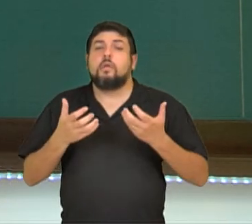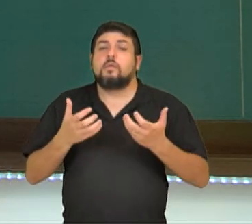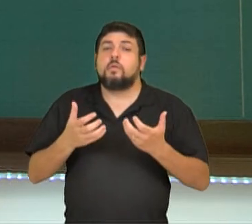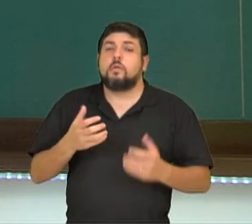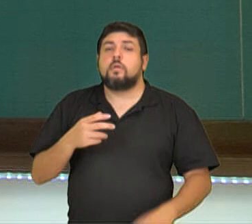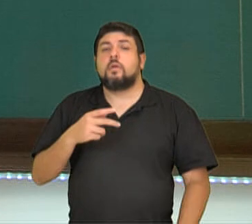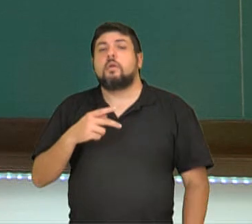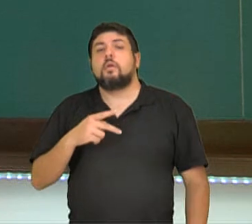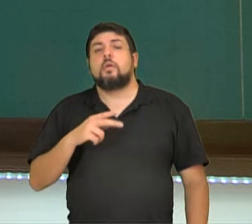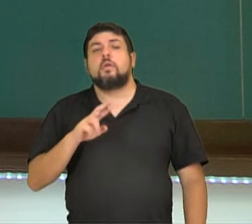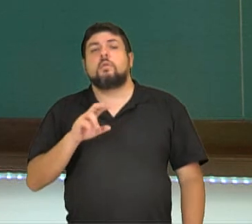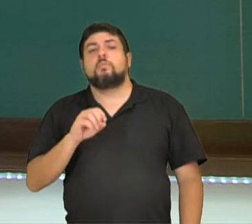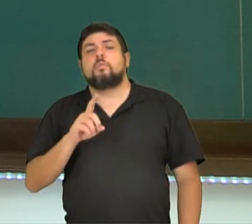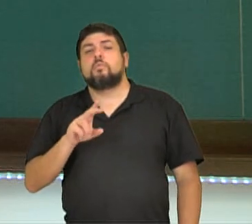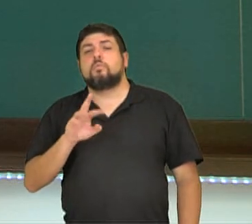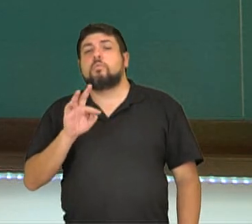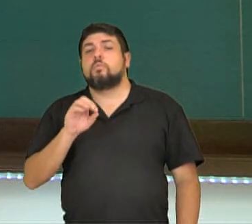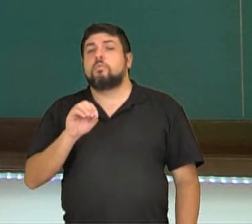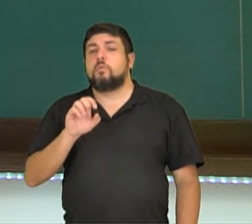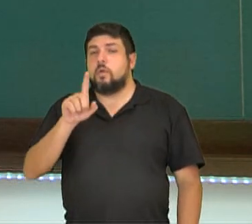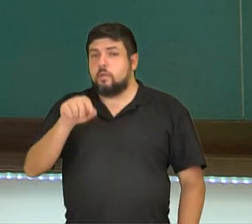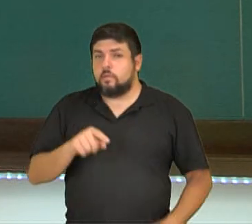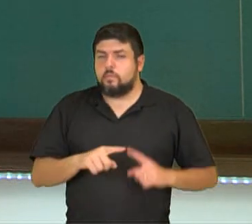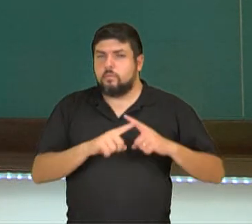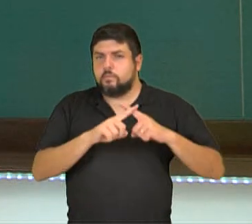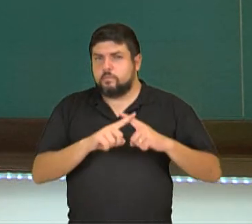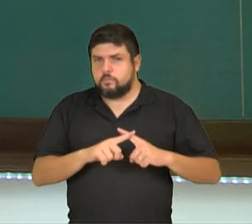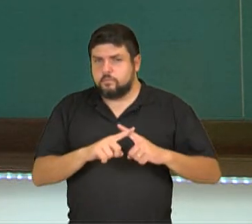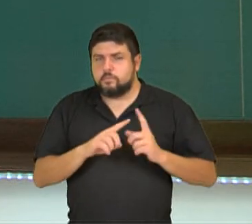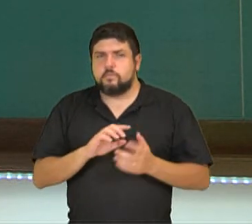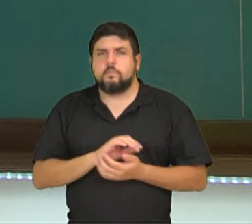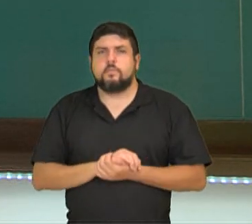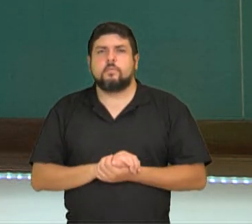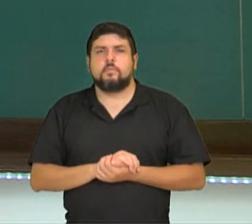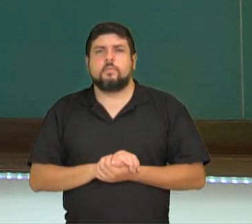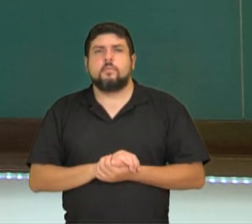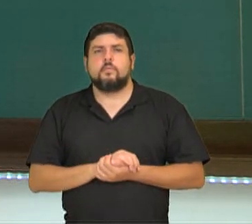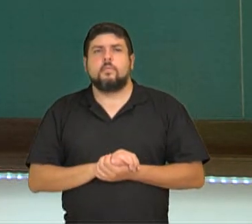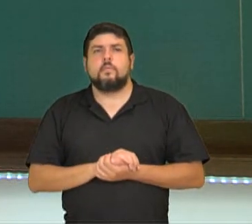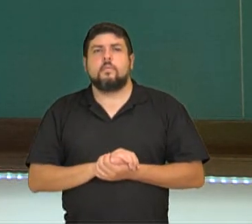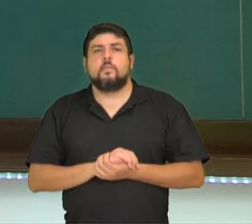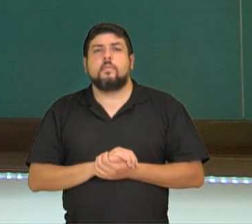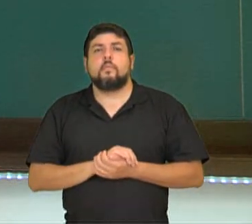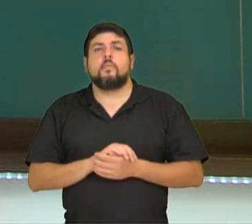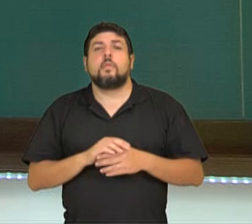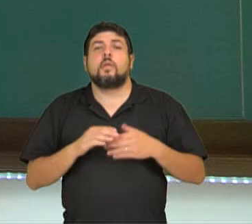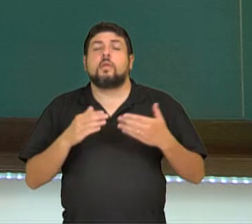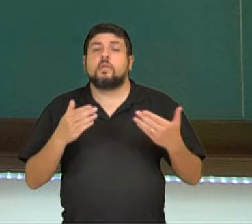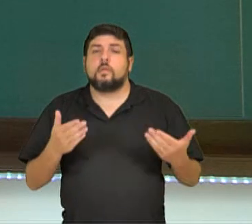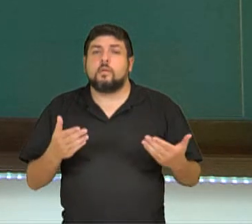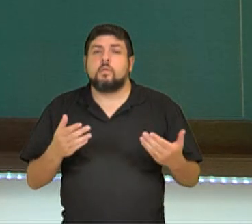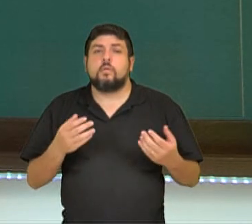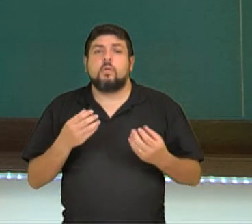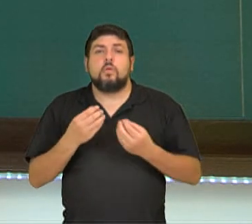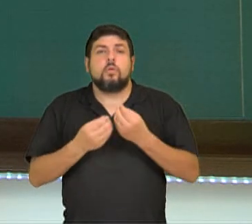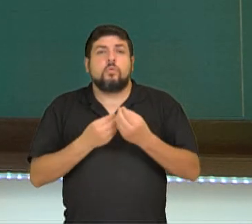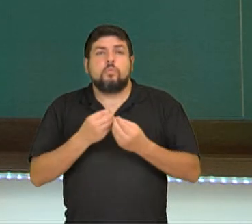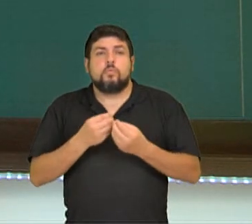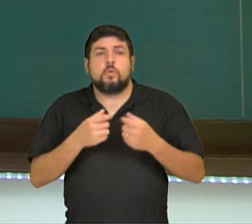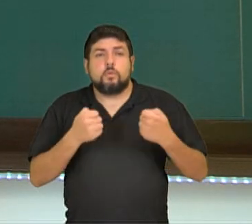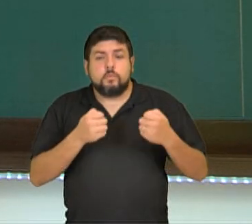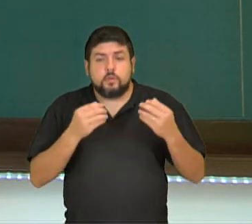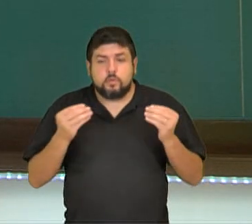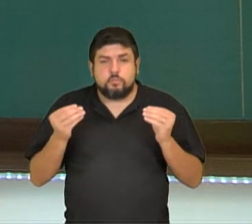produto. Então, o que eu posso fazer para determinar um produto, gente? Eu vou ter que deixar uma multiplicação indicada